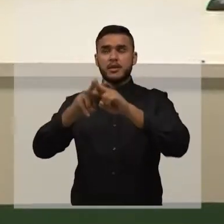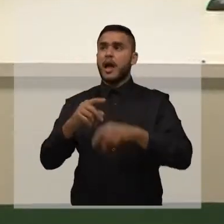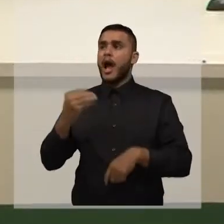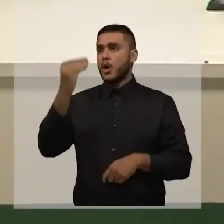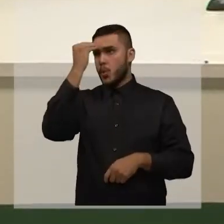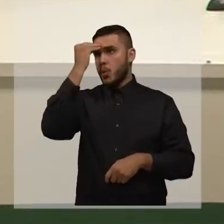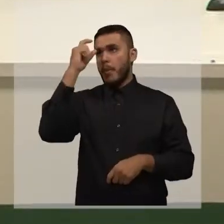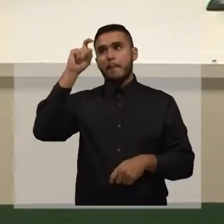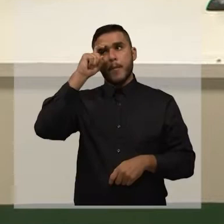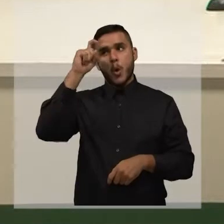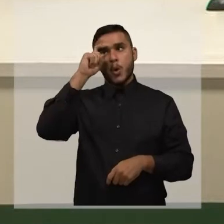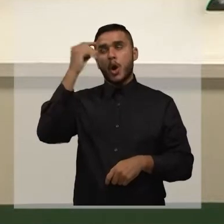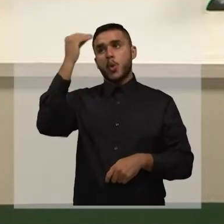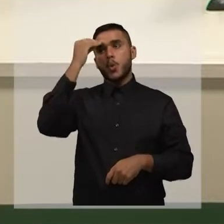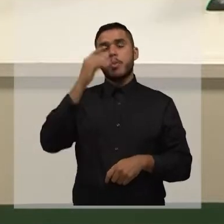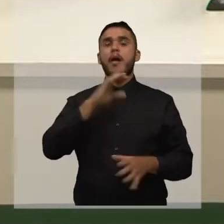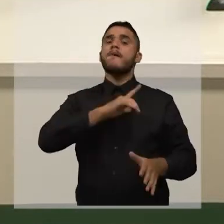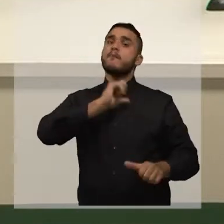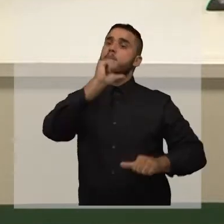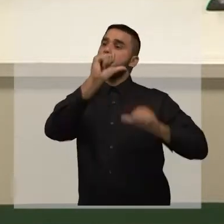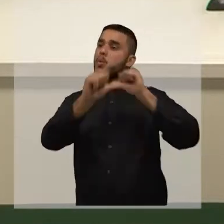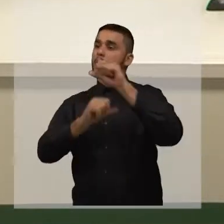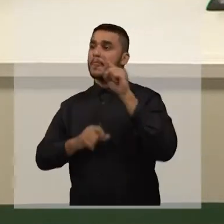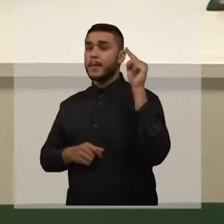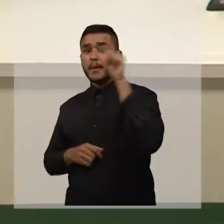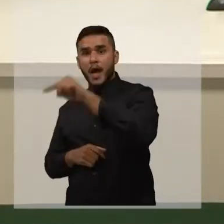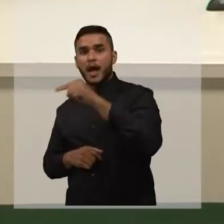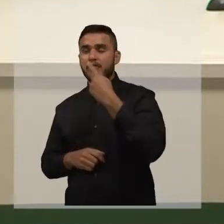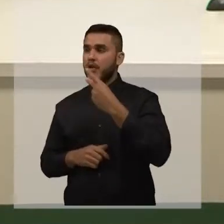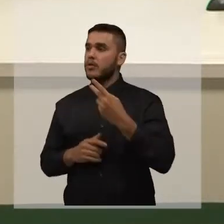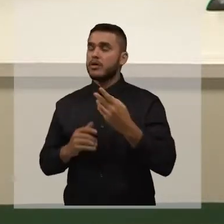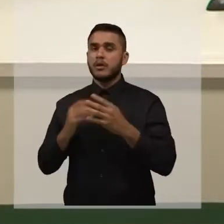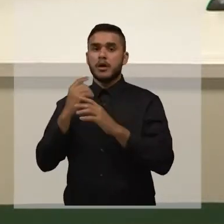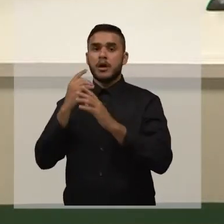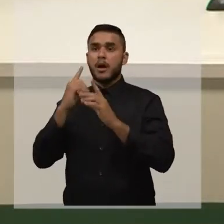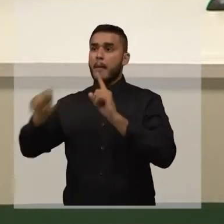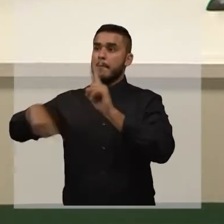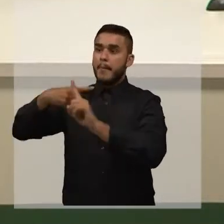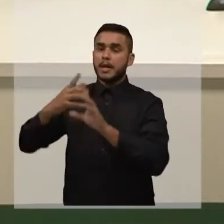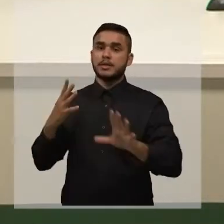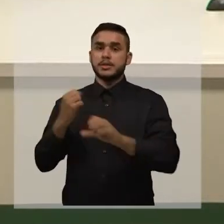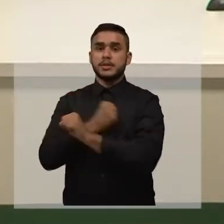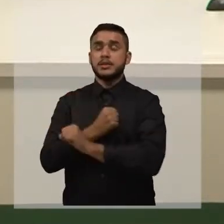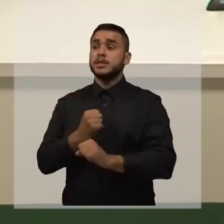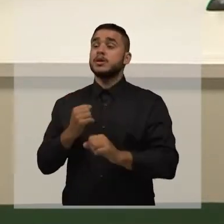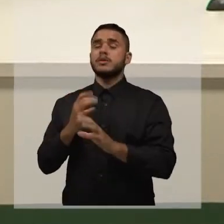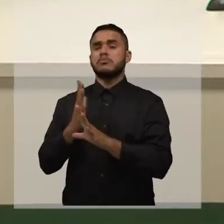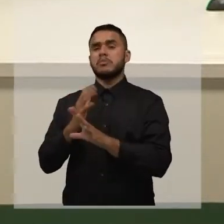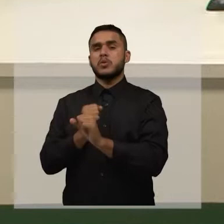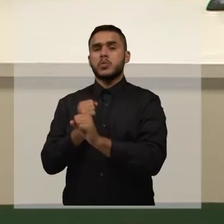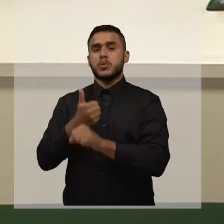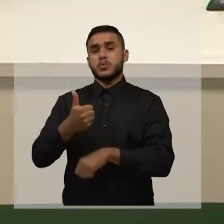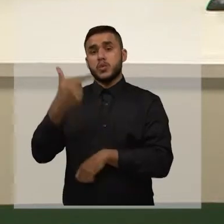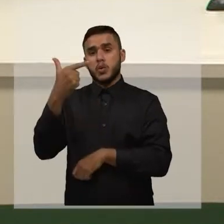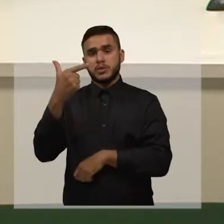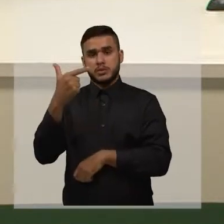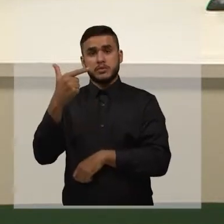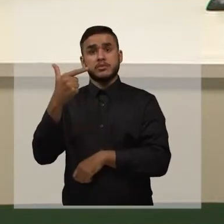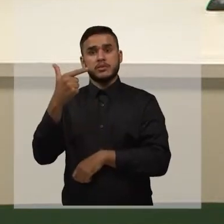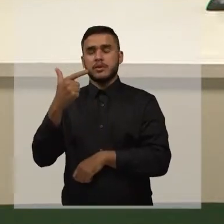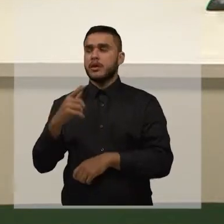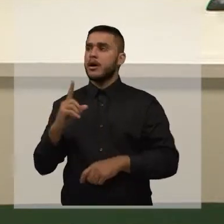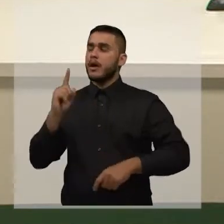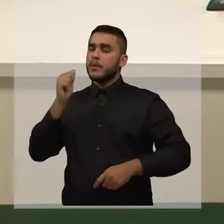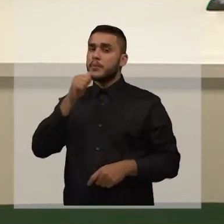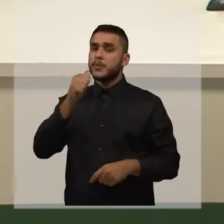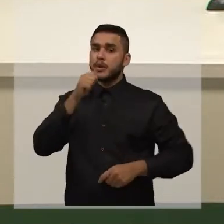Eles passaram para 12. E a juíza agora foi 12 anos e 11 meses. Né? Não sei por que ela botou 13. Botou